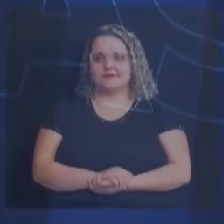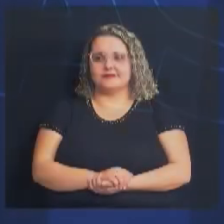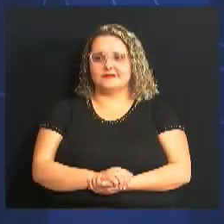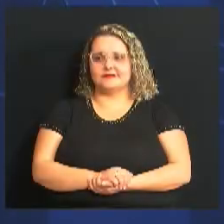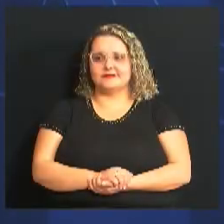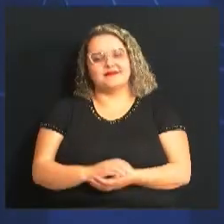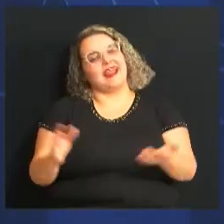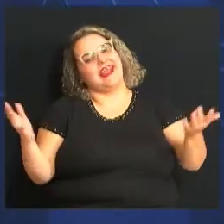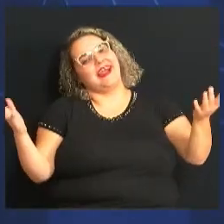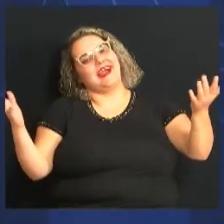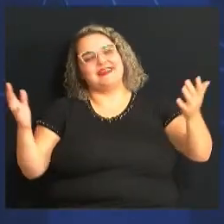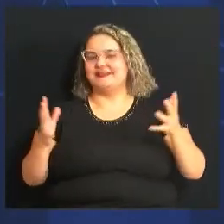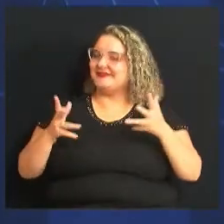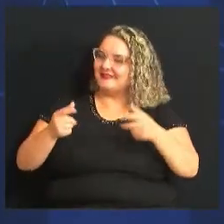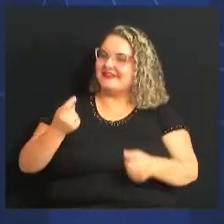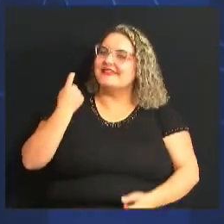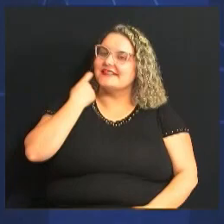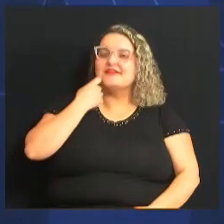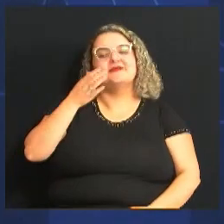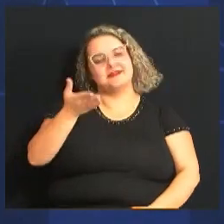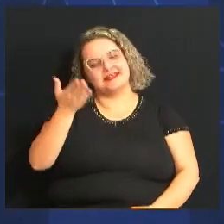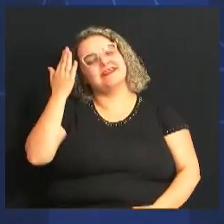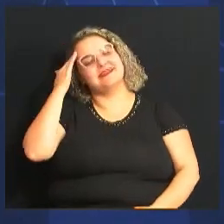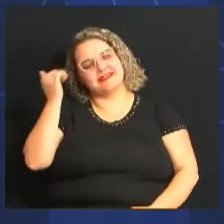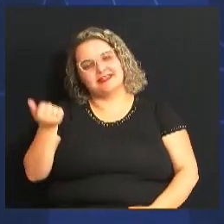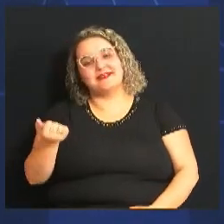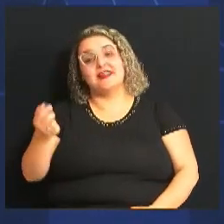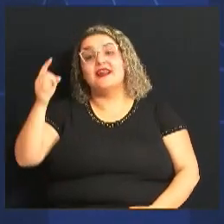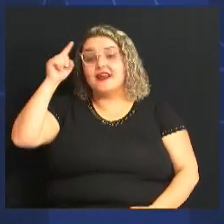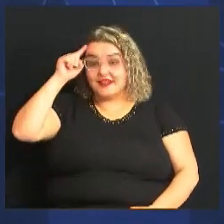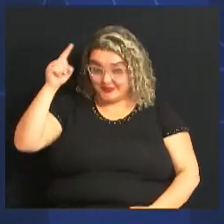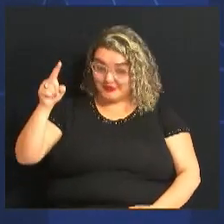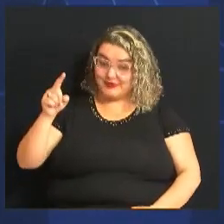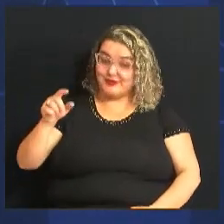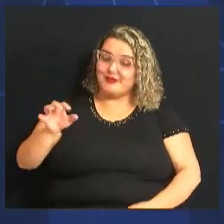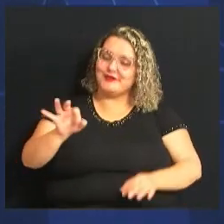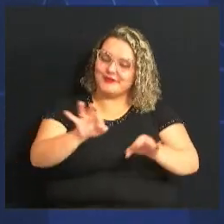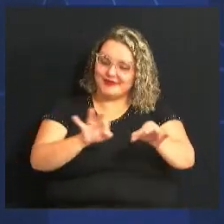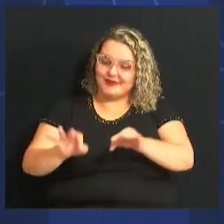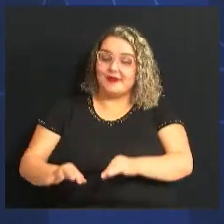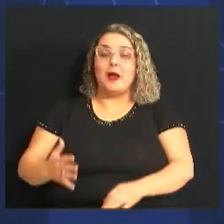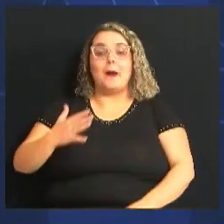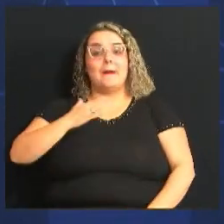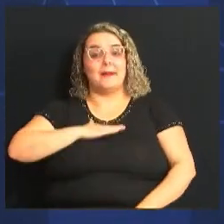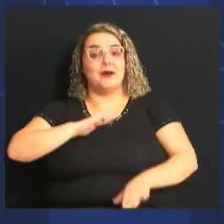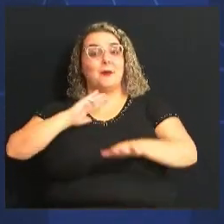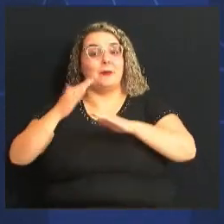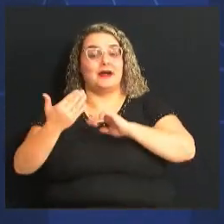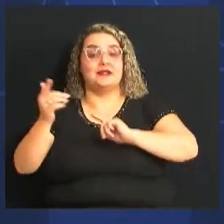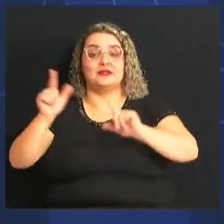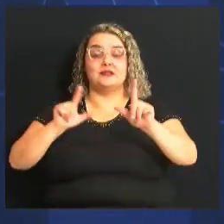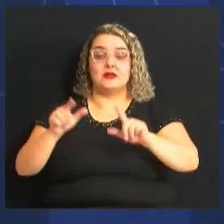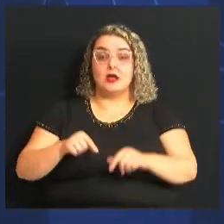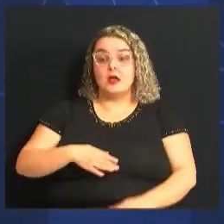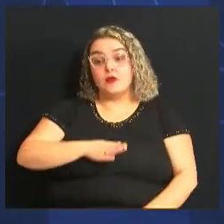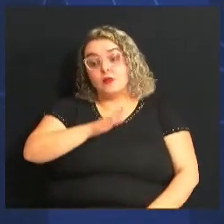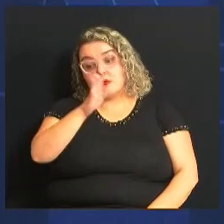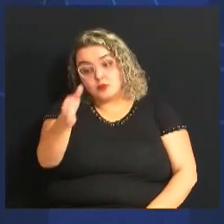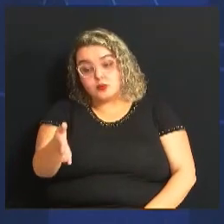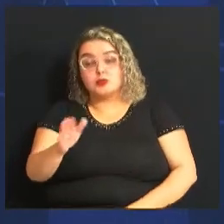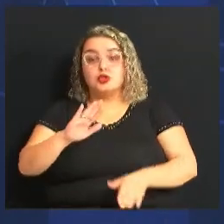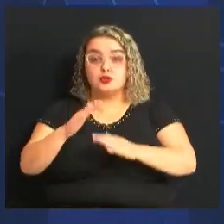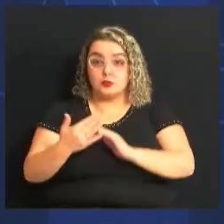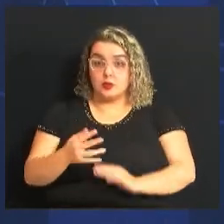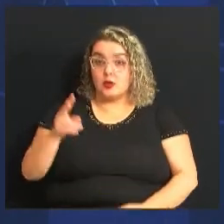Ah, toda sexta-feira você já sabe, né? É dia do quadro Meu Bairro na TV. Nós vamos até um bairro de Campinas contar a